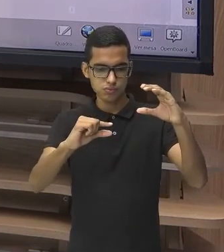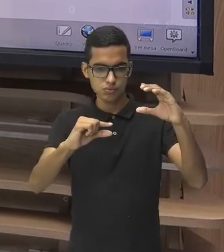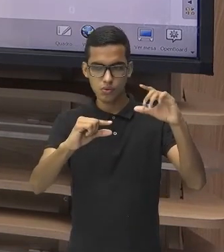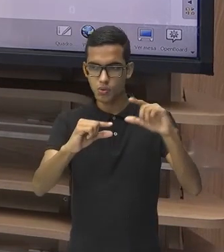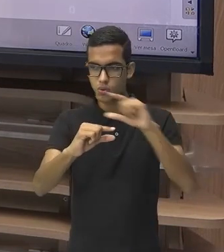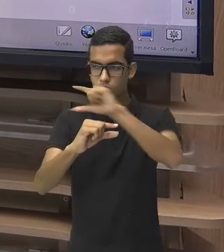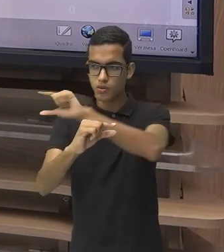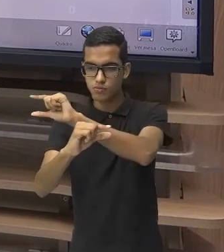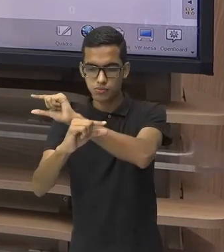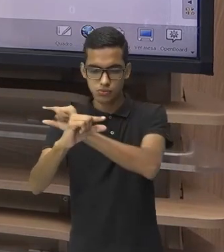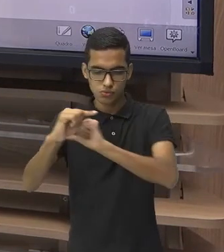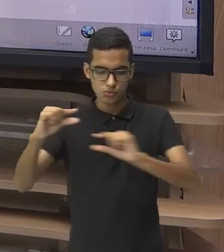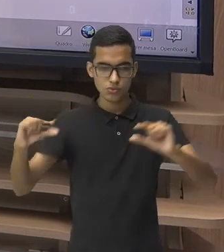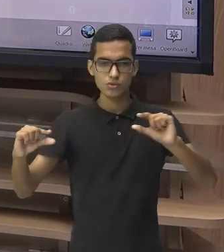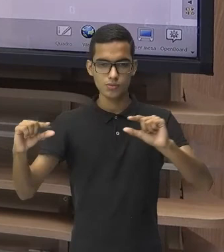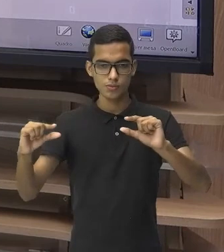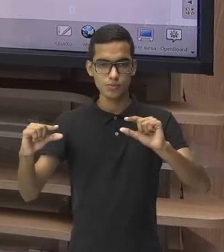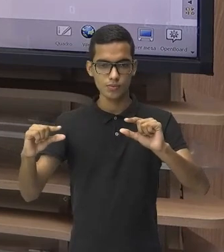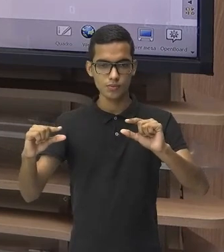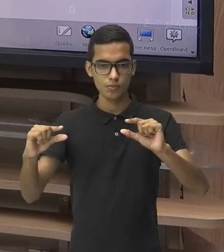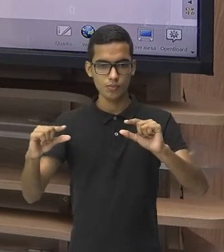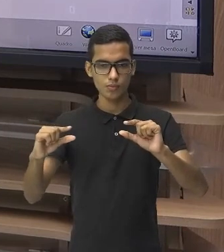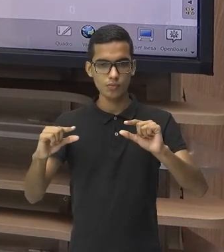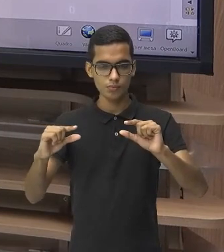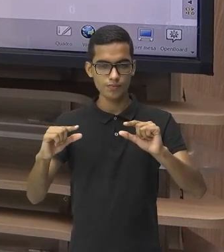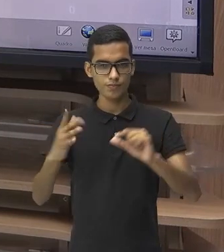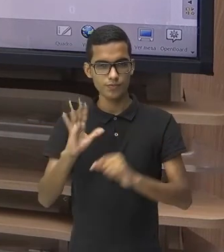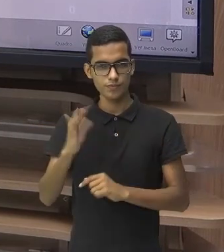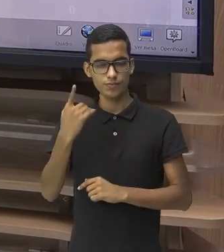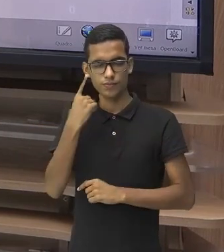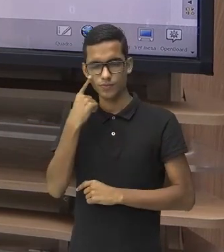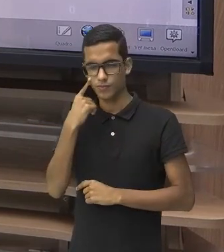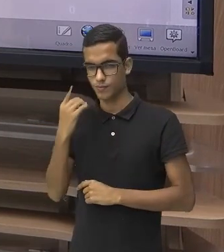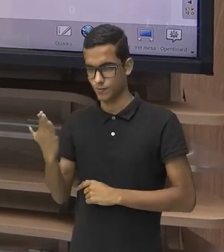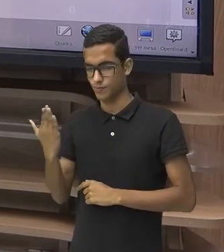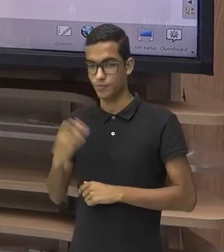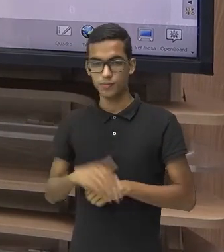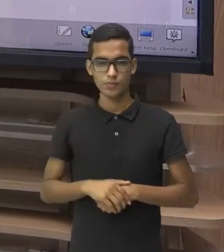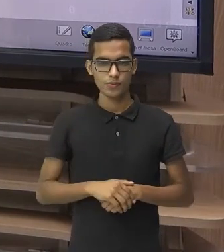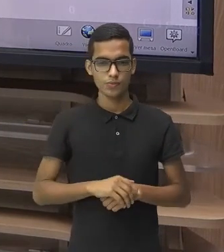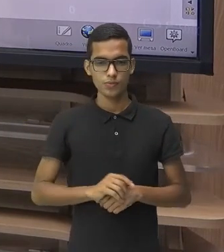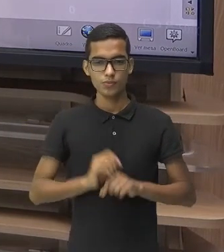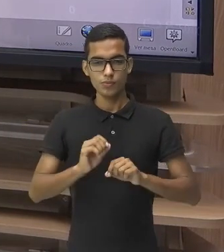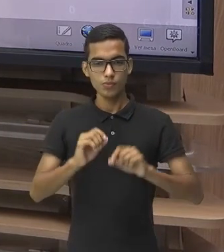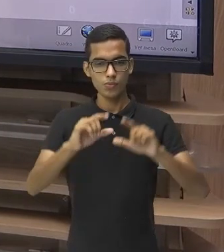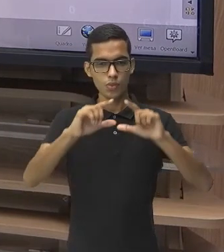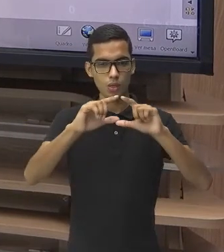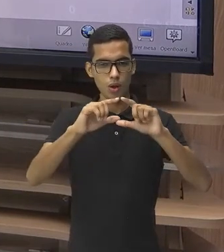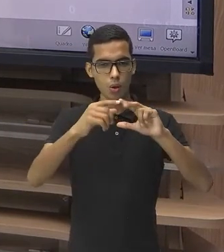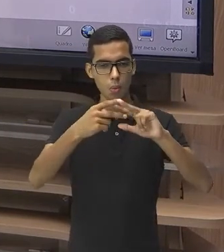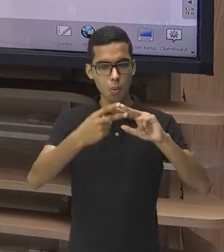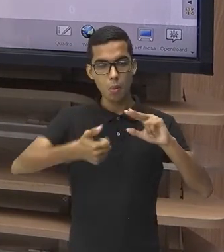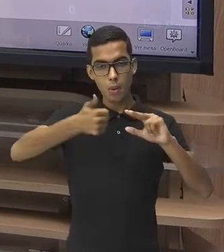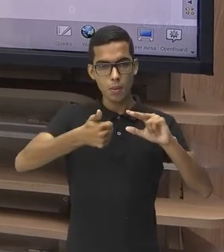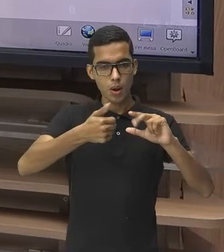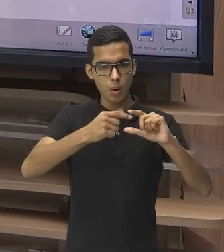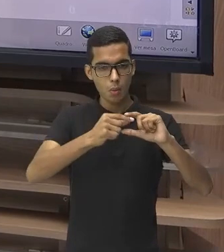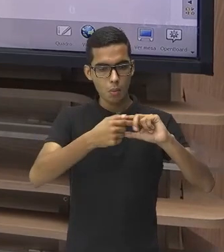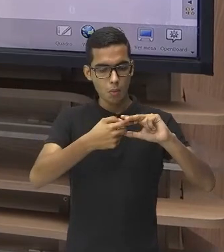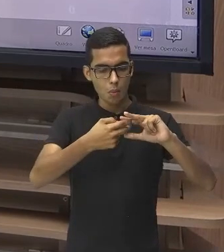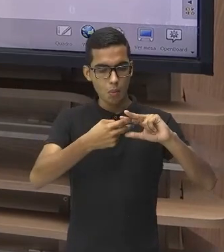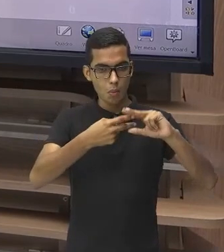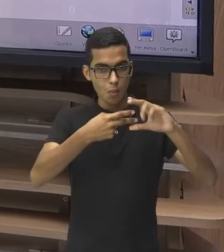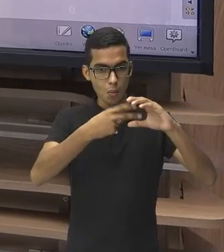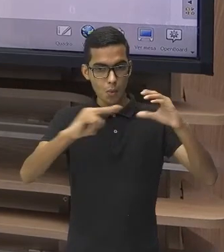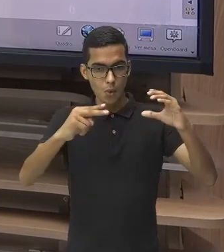que estava no par 1 veio esse pedacinho, esse fragmento para o cromossomo 2, e o que estava aqui no